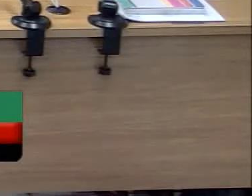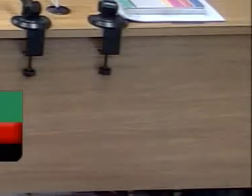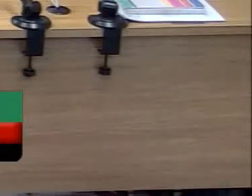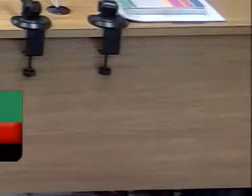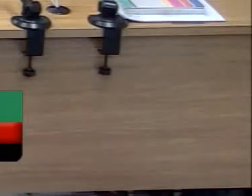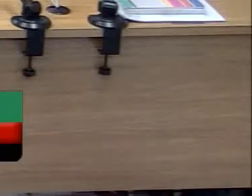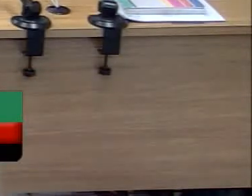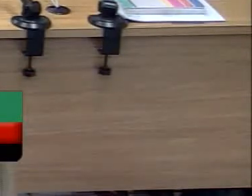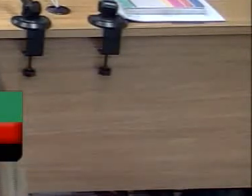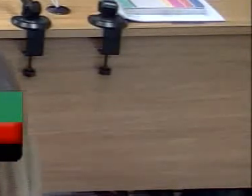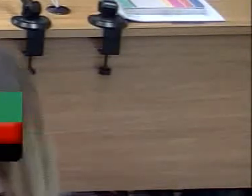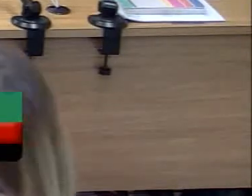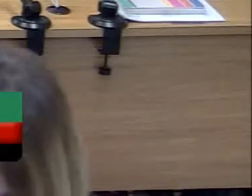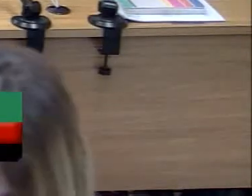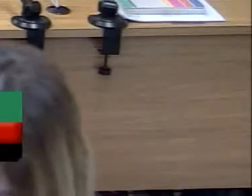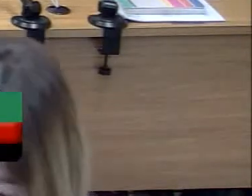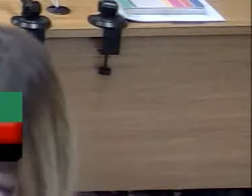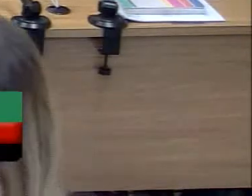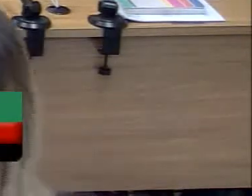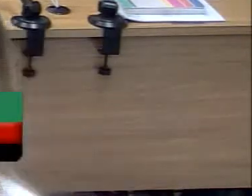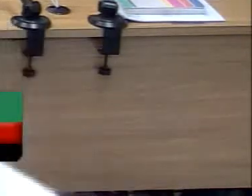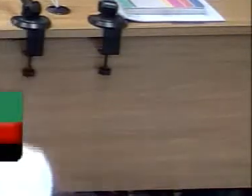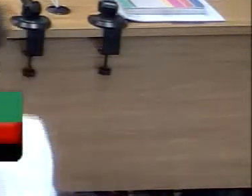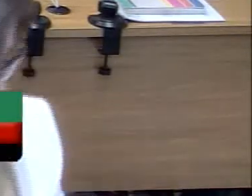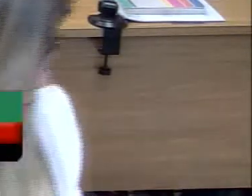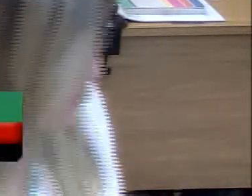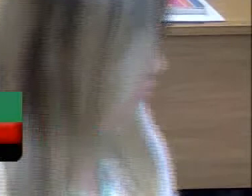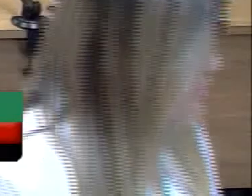com... Vem aqui, vereador.